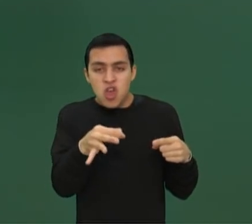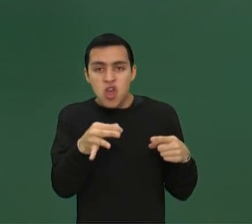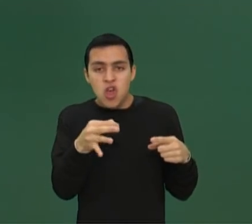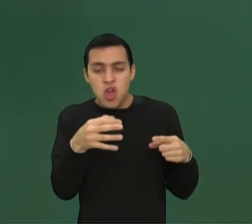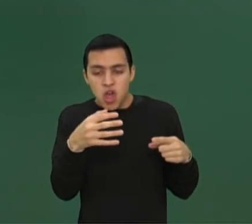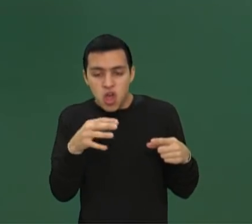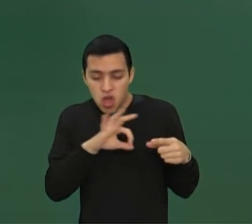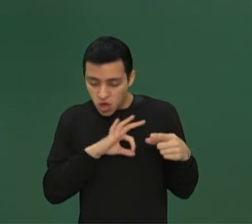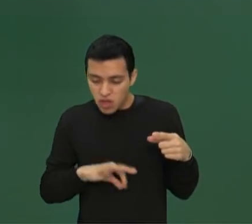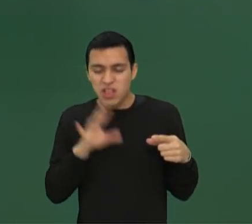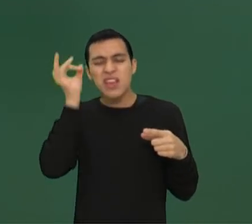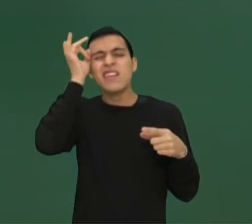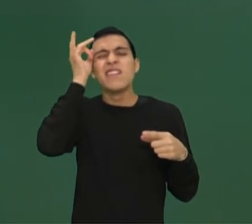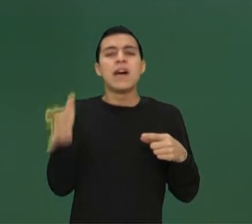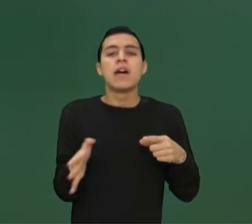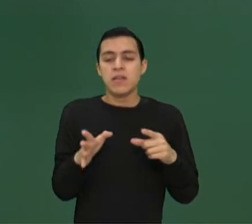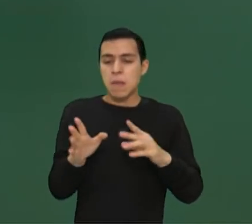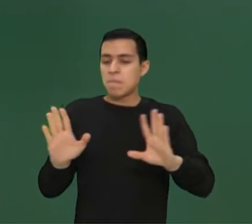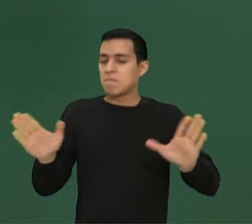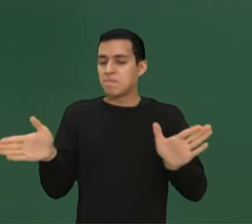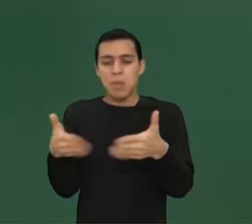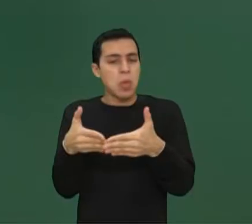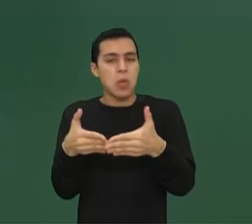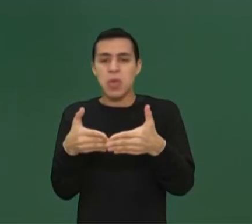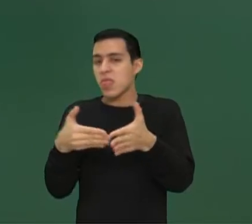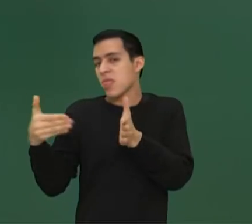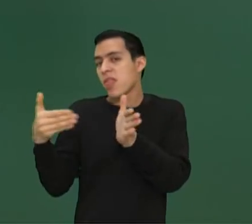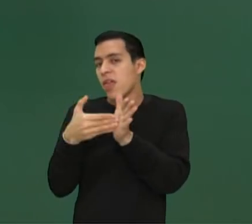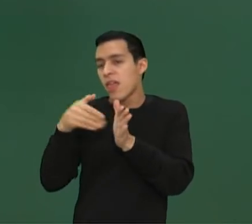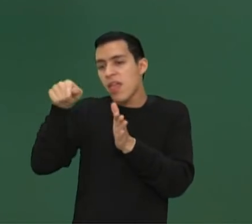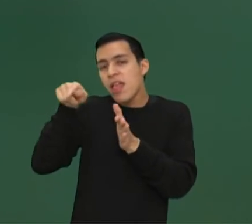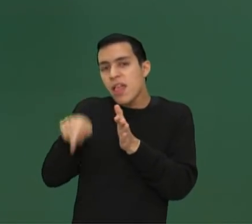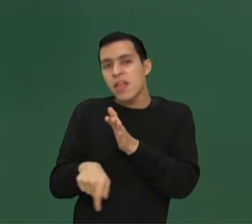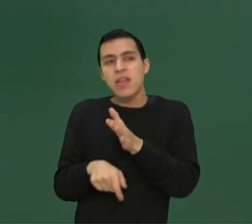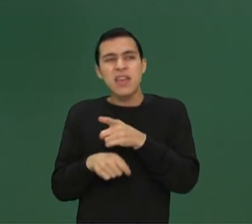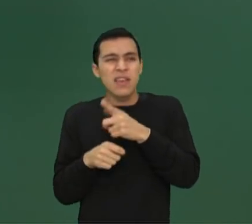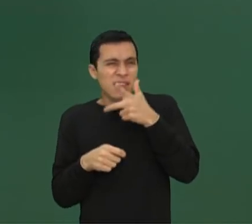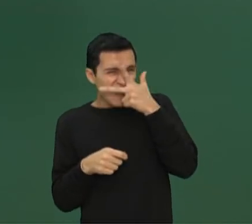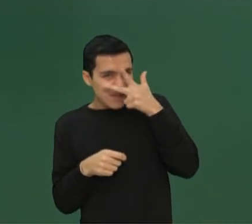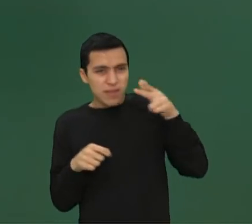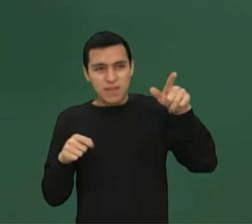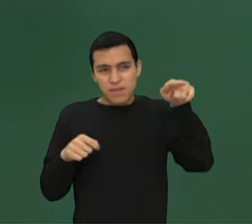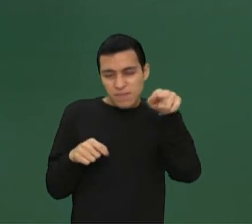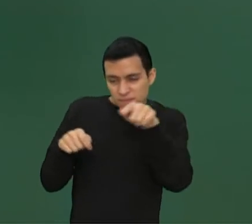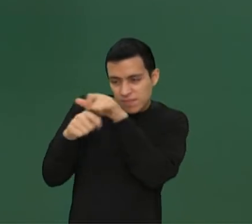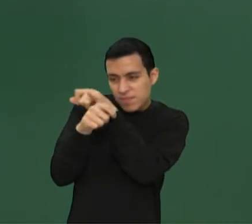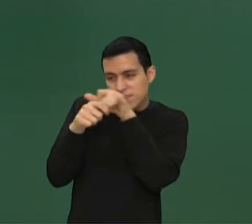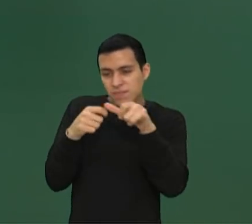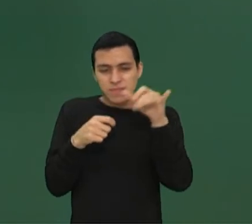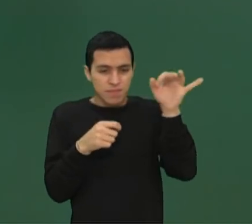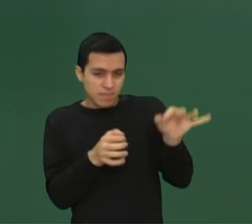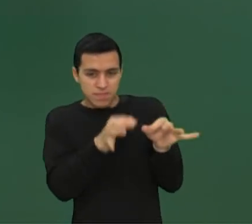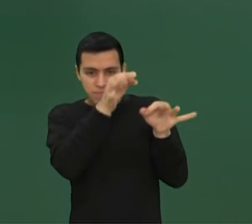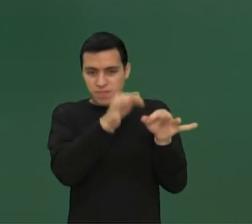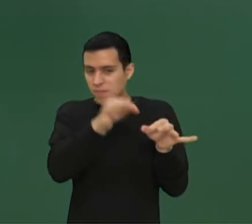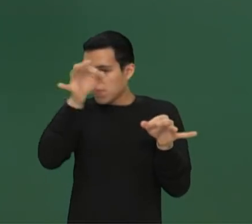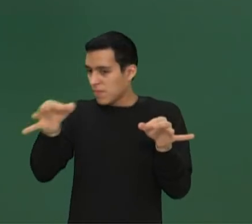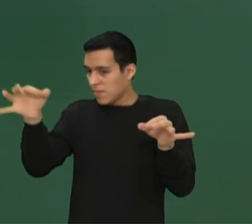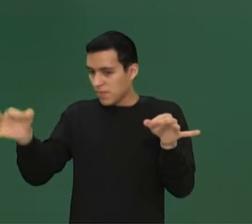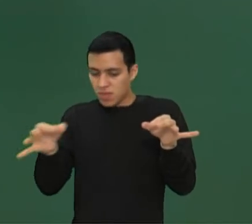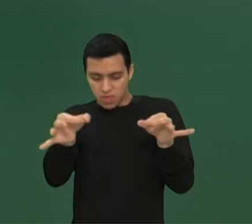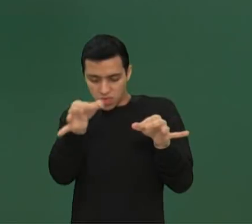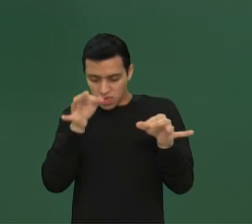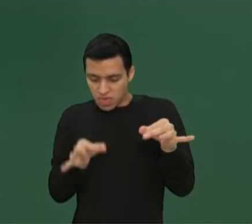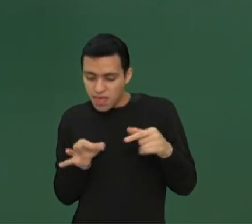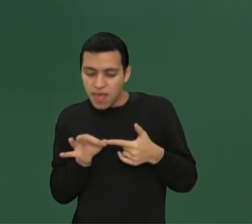fácil você trancar ela ali. Então, você tem que ir fazendo uma estratégia com que a onça vá lá para baixo, porque